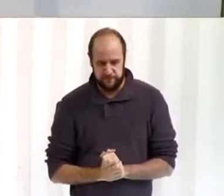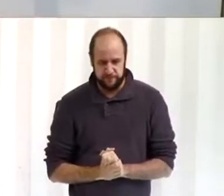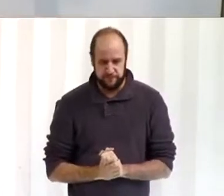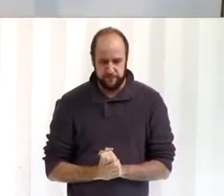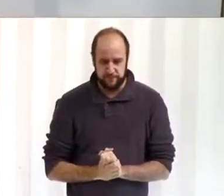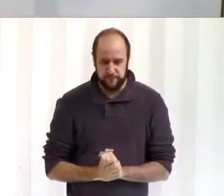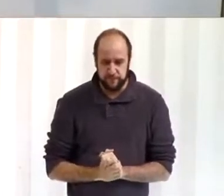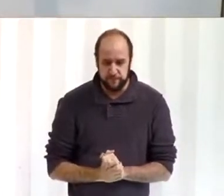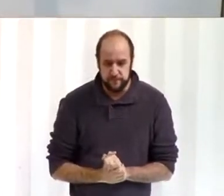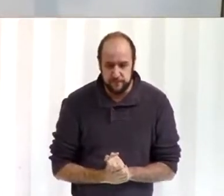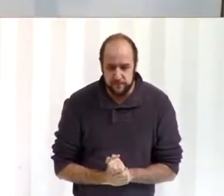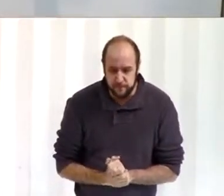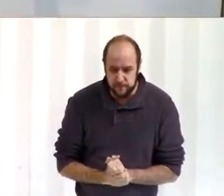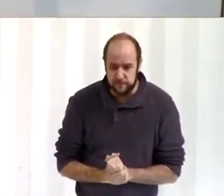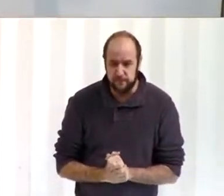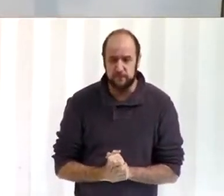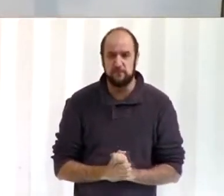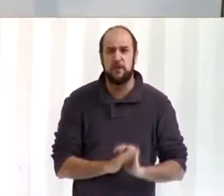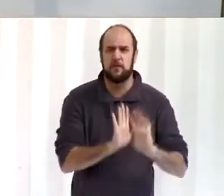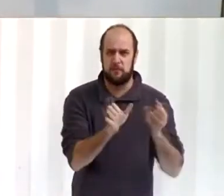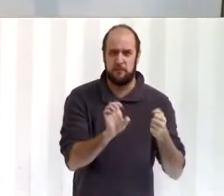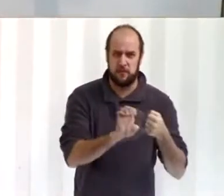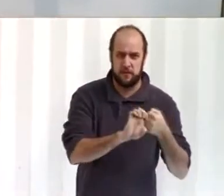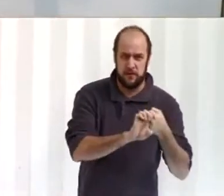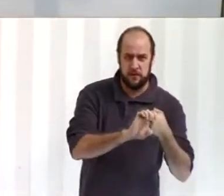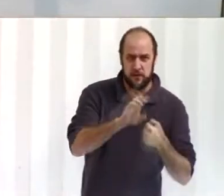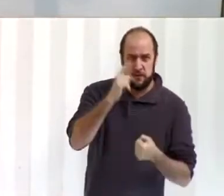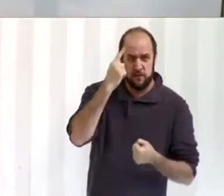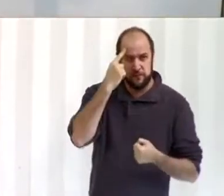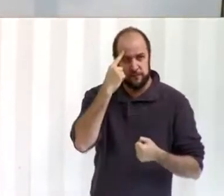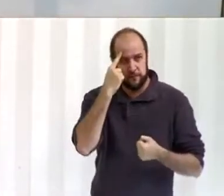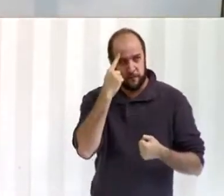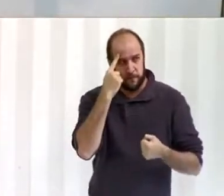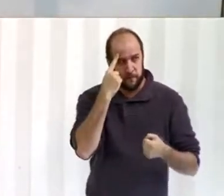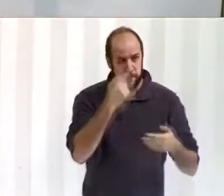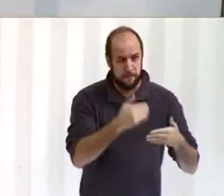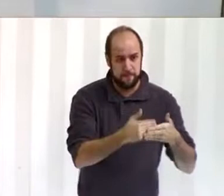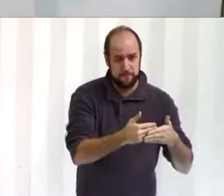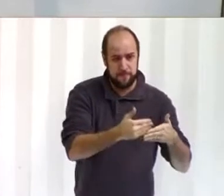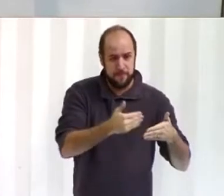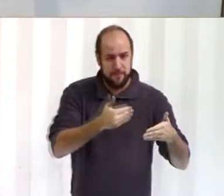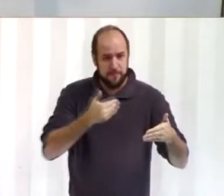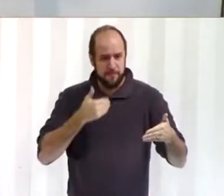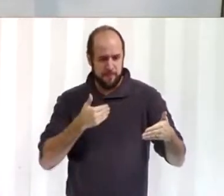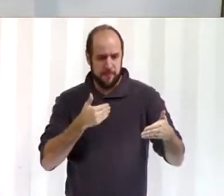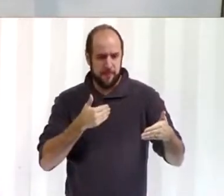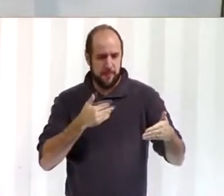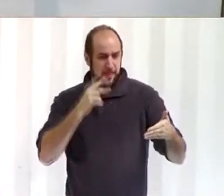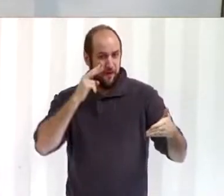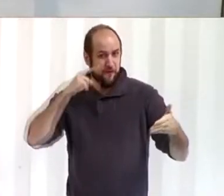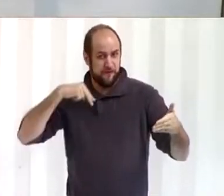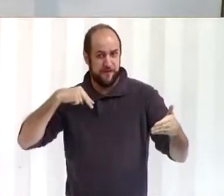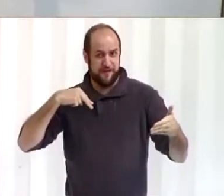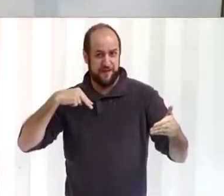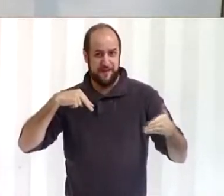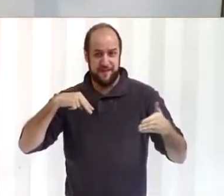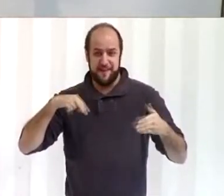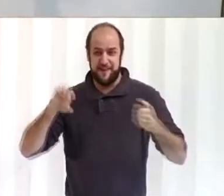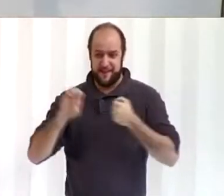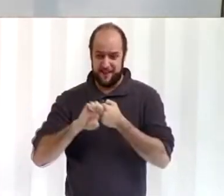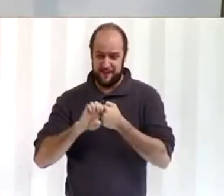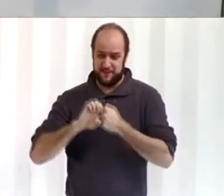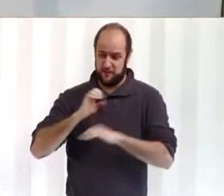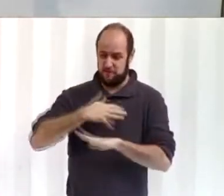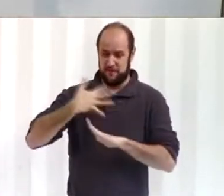se a gente voltar um pouco as nossas páginas da Escritura Sagrada, nós vamos ver milagres que Eliseu